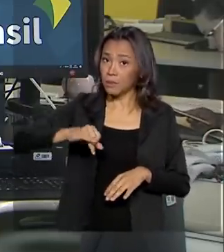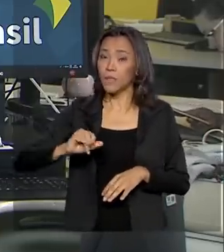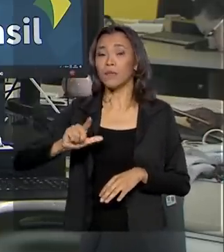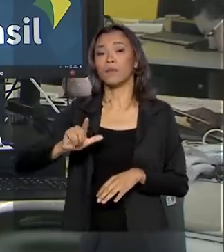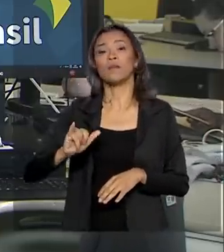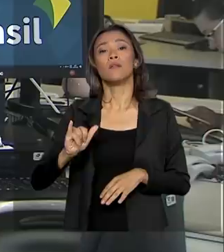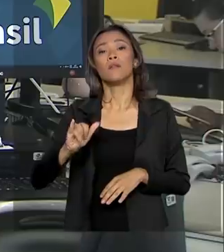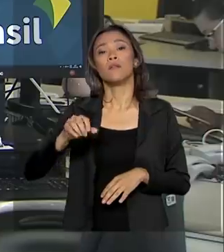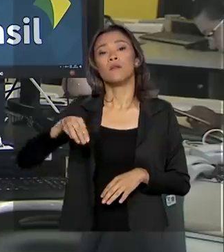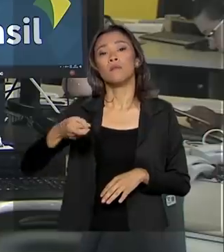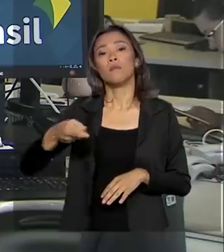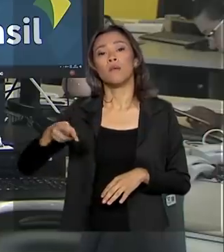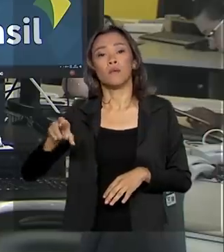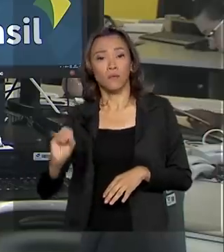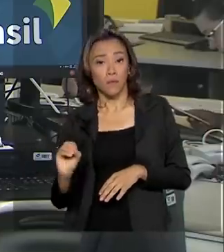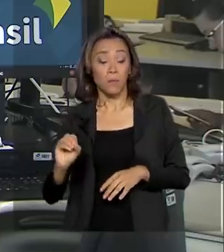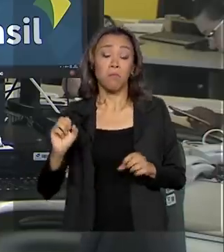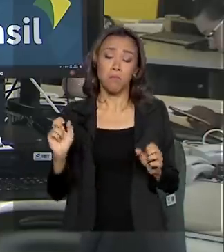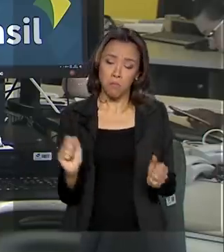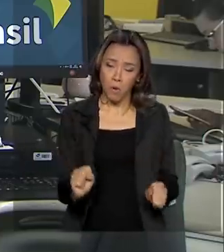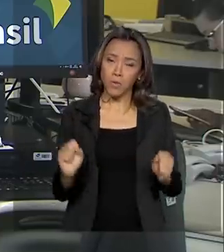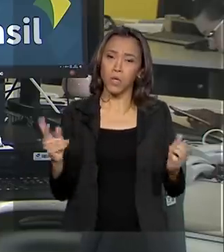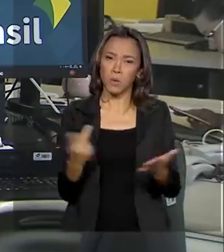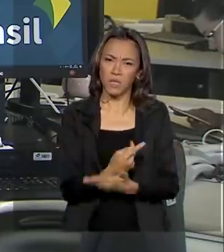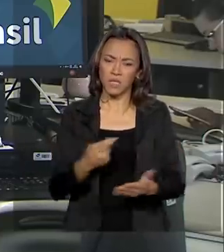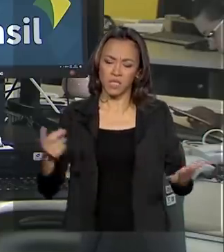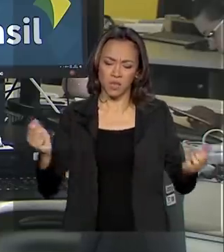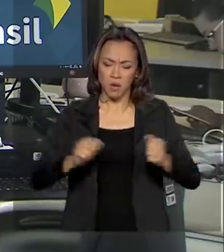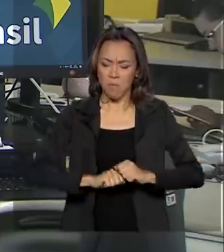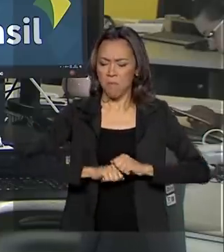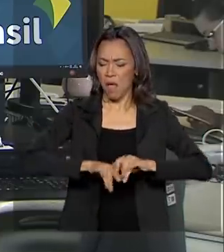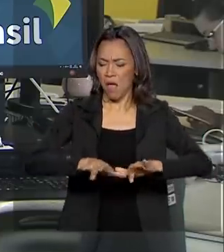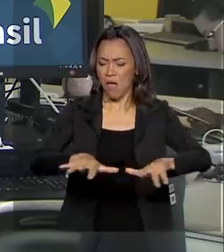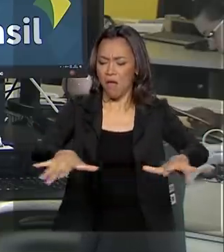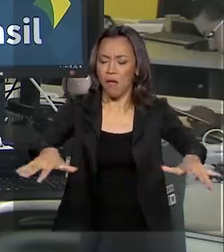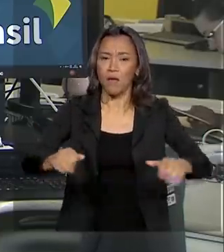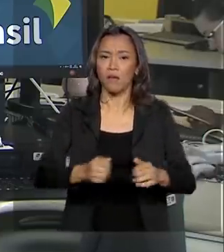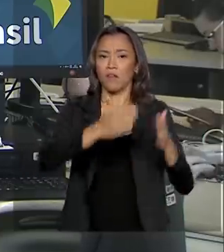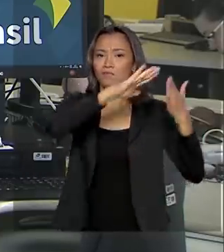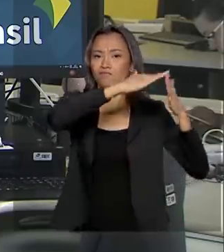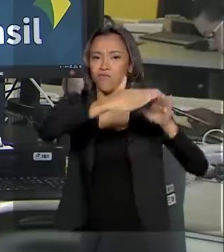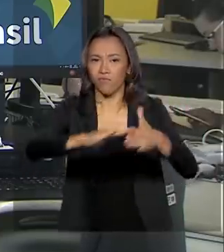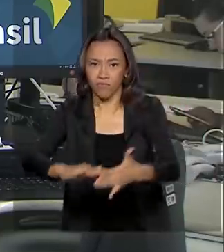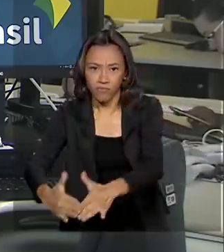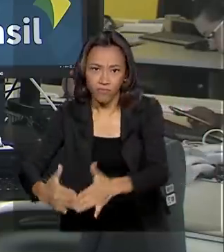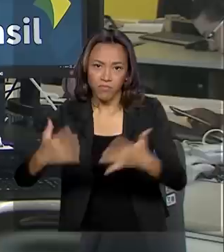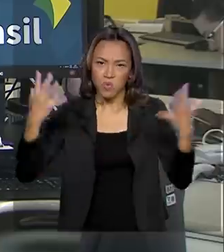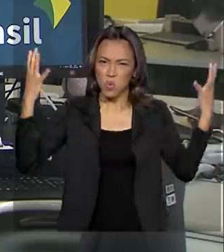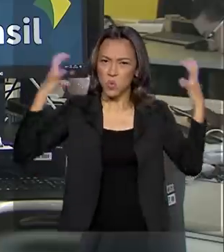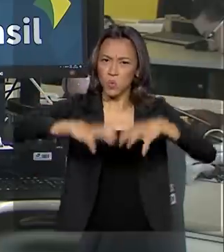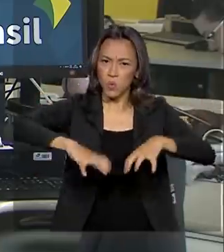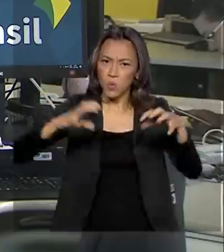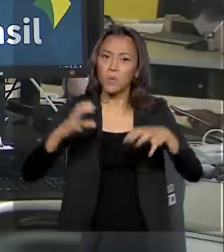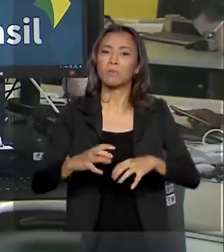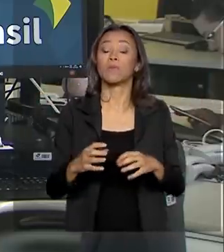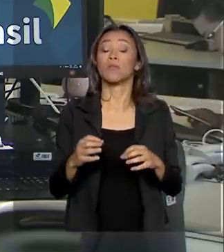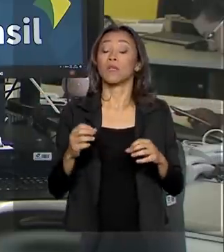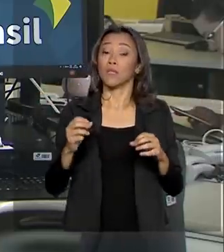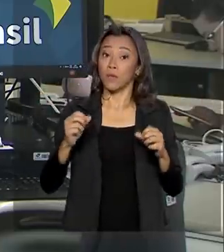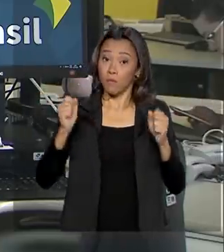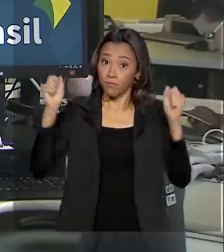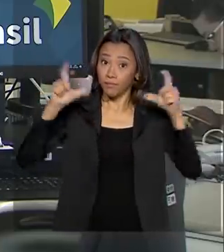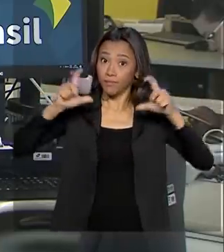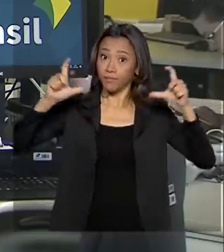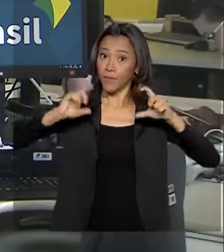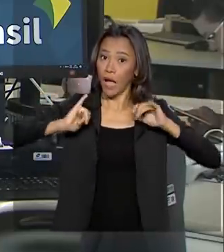da ocorrência de inundações enxurradas alagamentos e deslizamentos de terra de acordo com alerta as